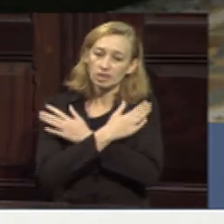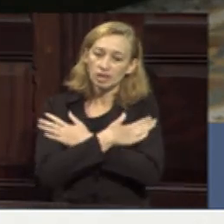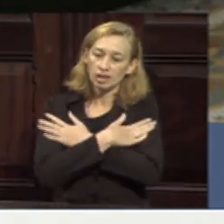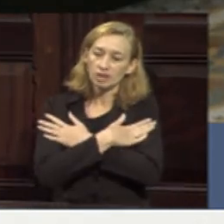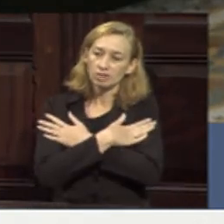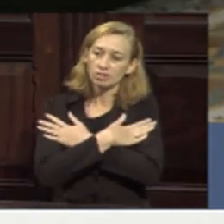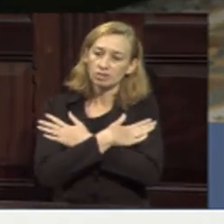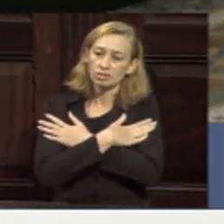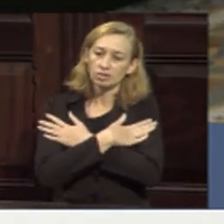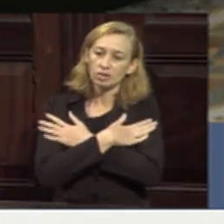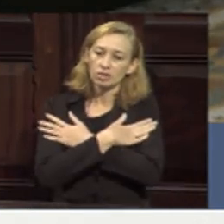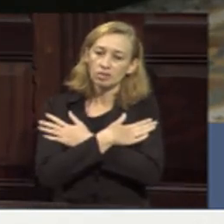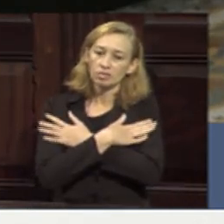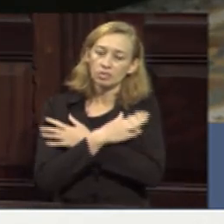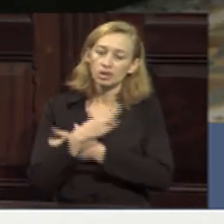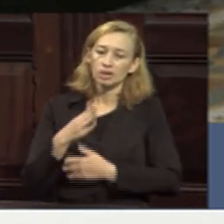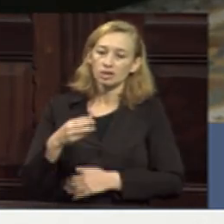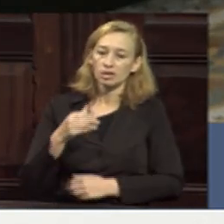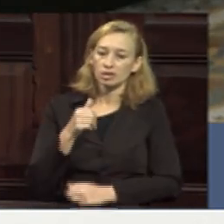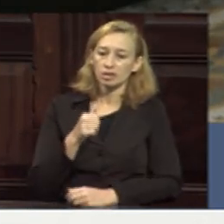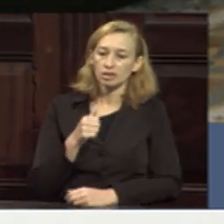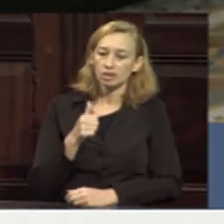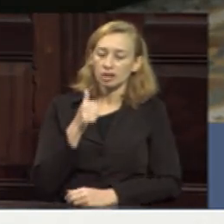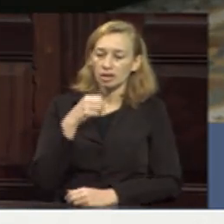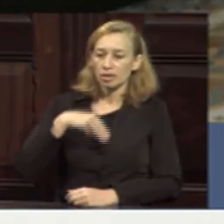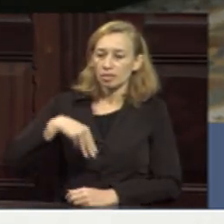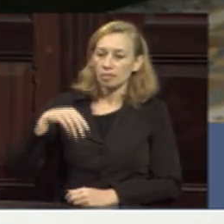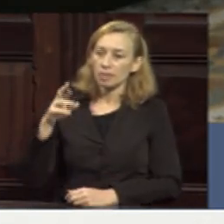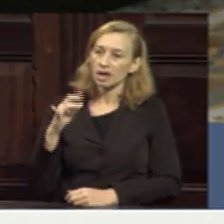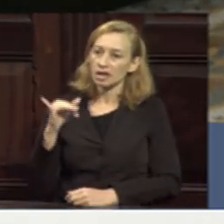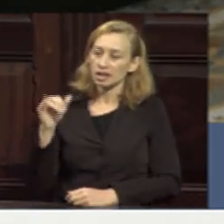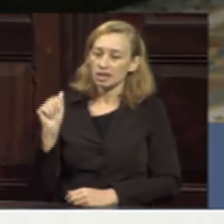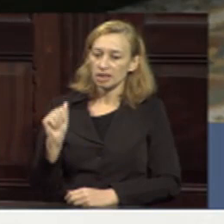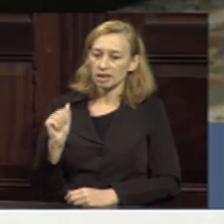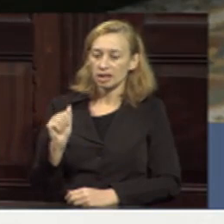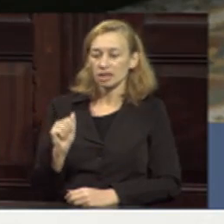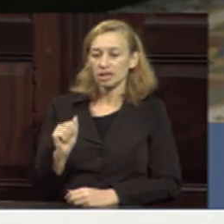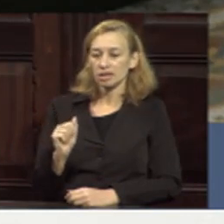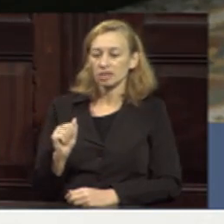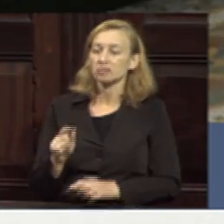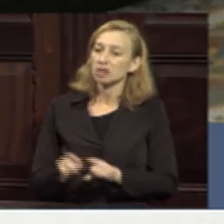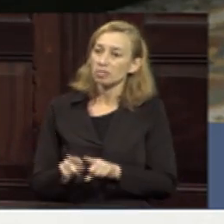pela Marielle e as denúncias que ela fazia.